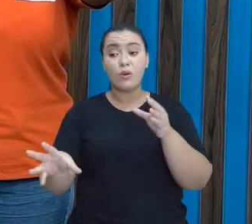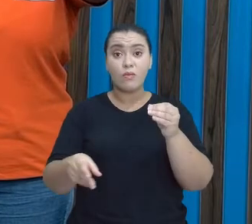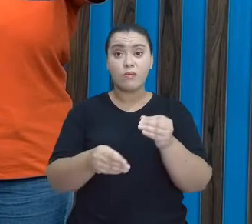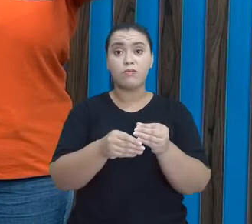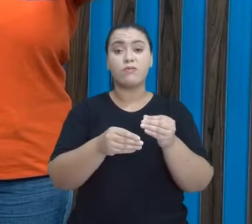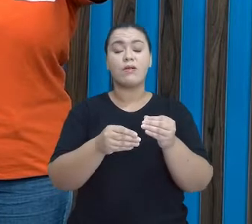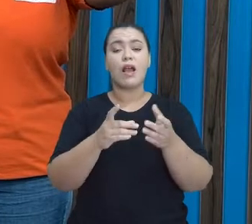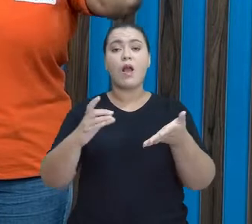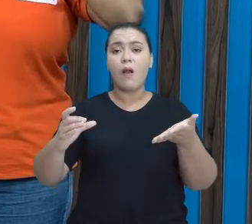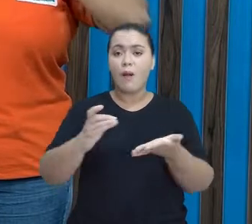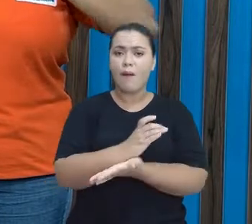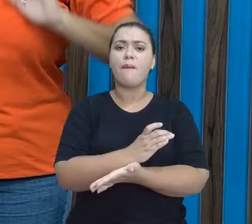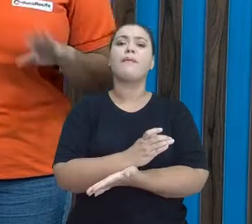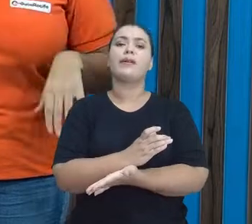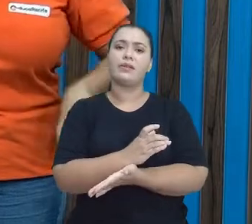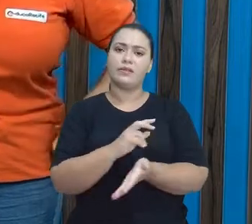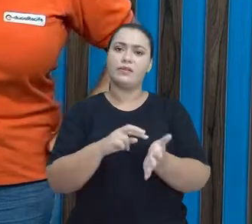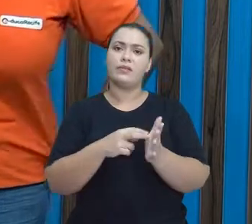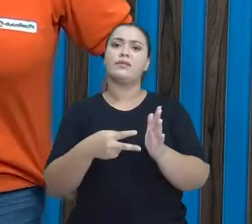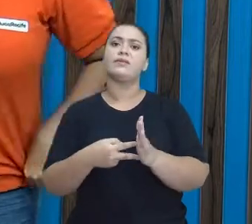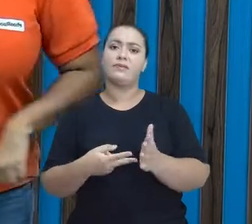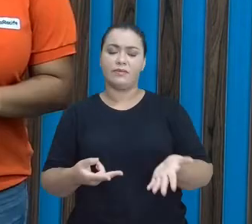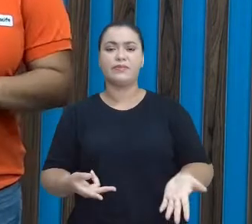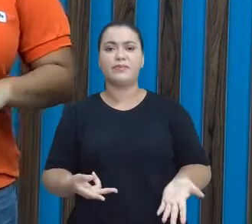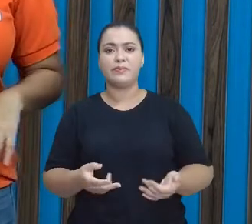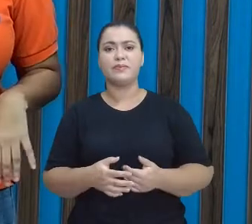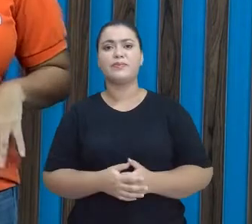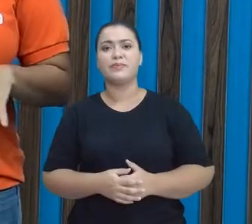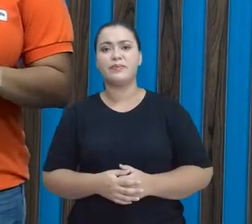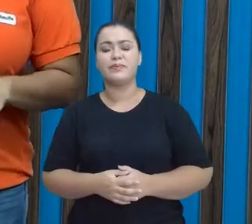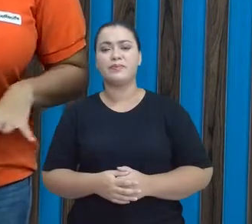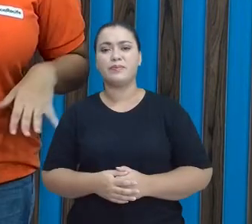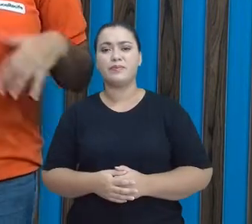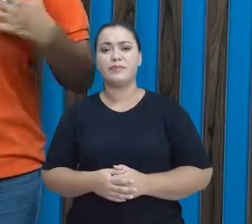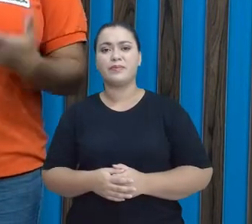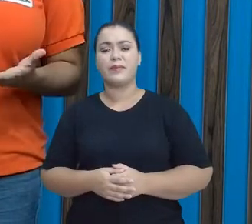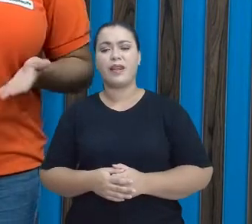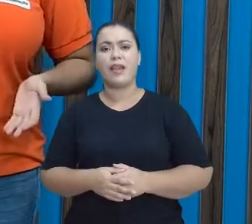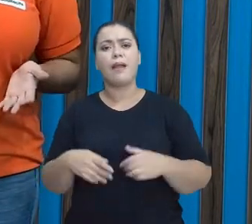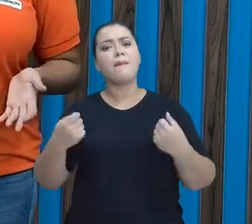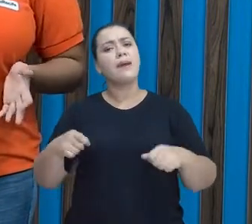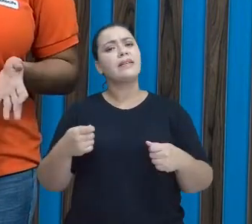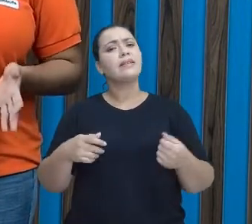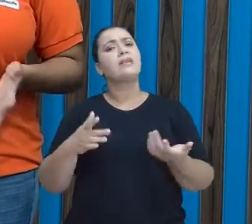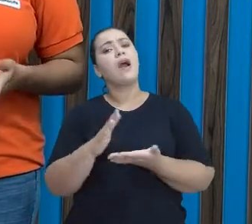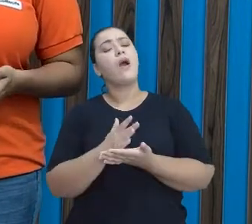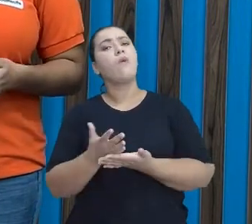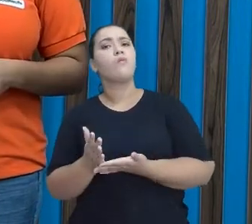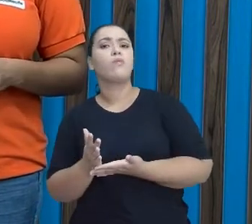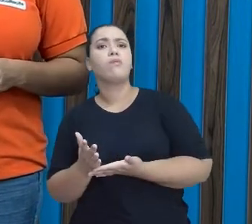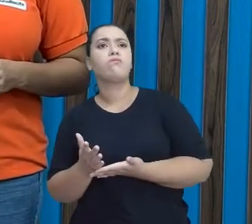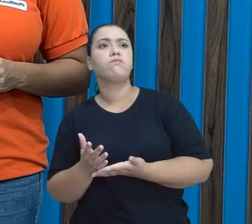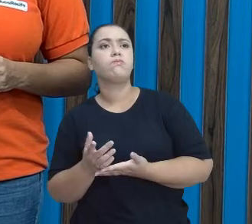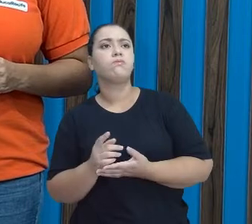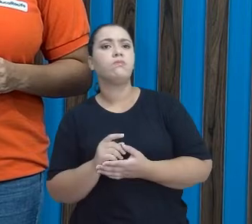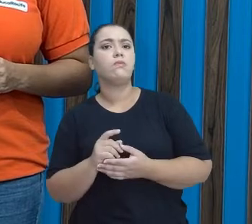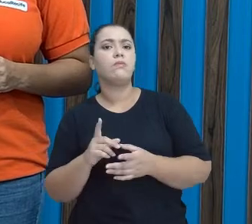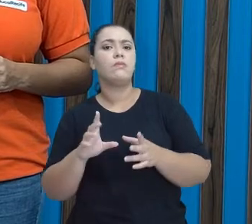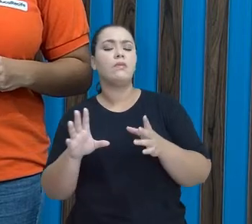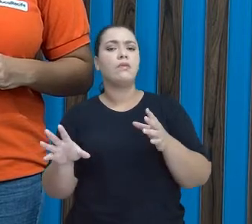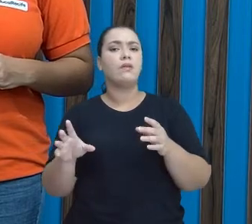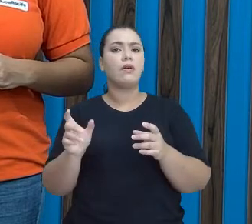sentido completo, né? Ele precisa de algum elemento que